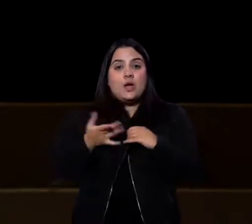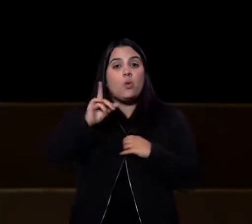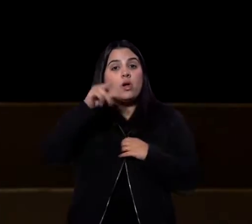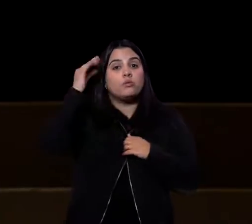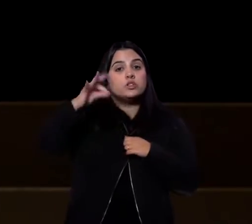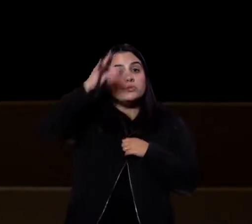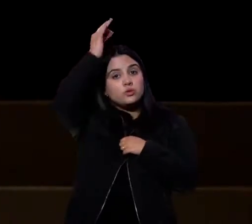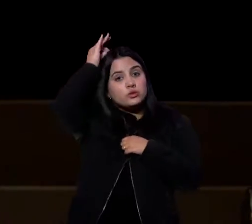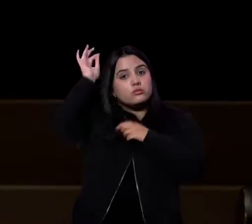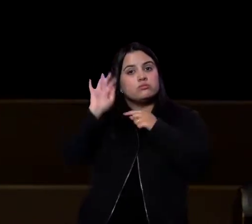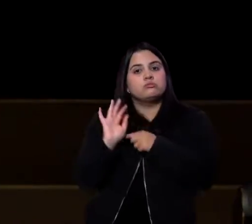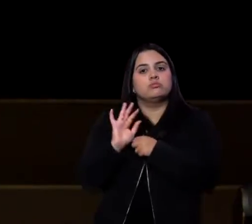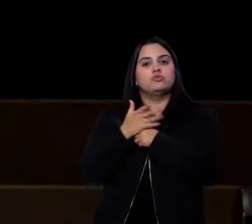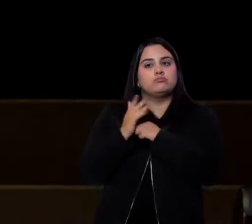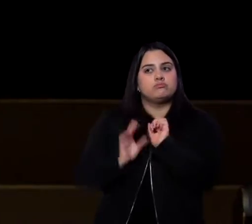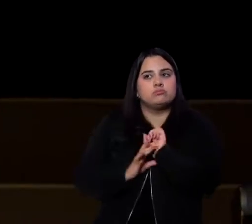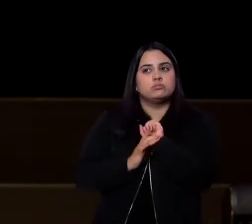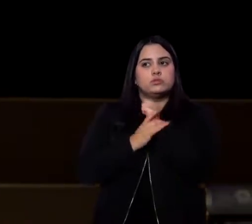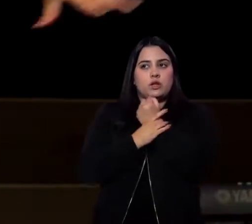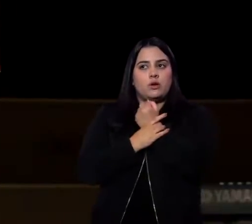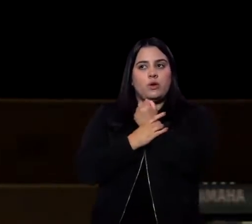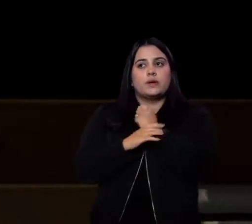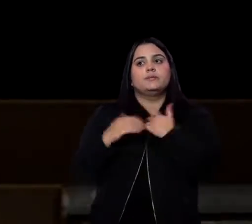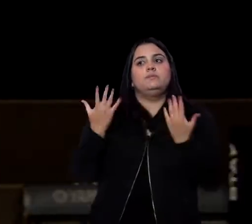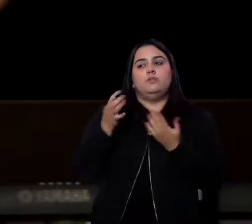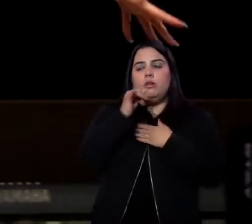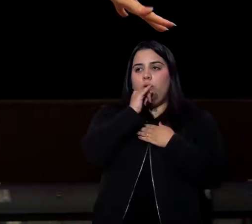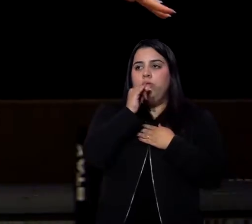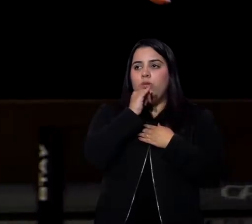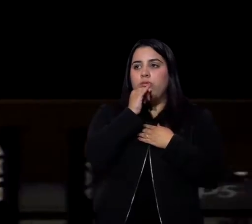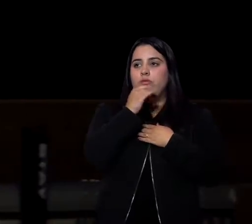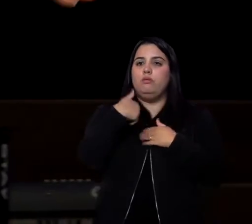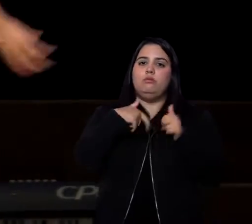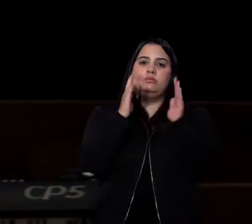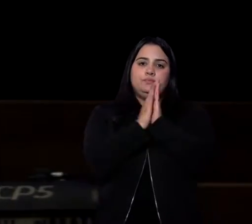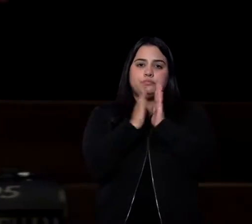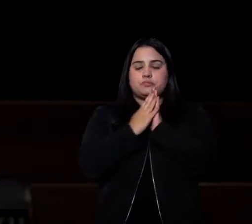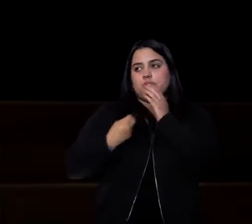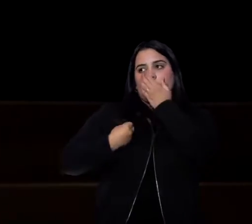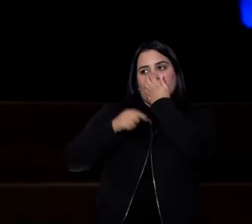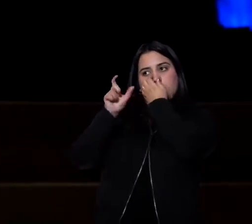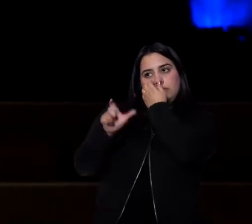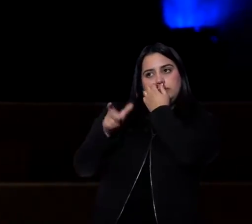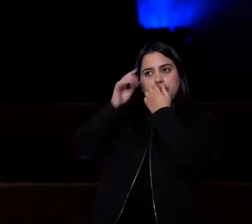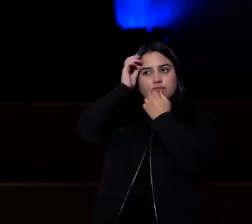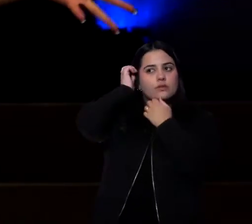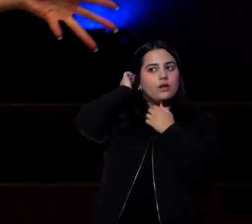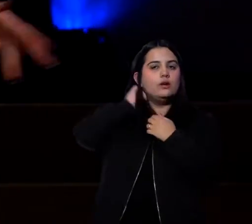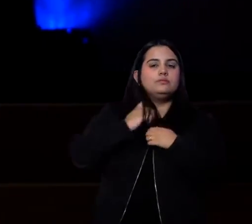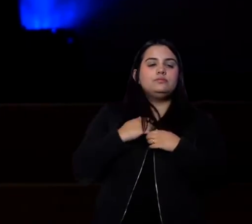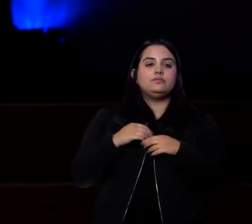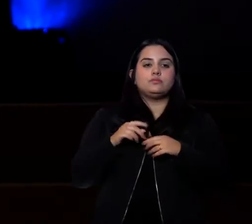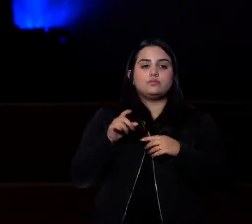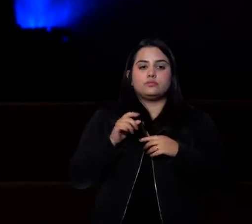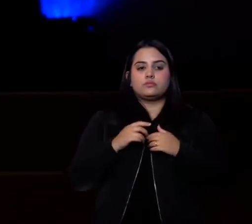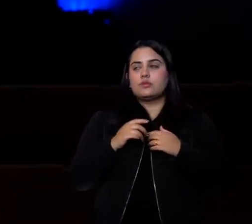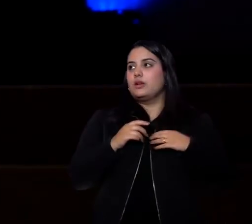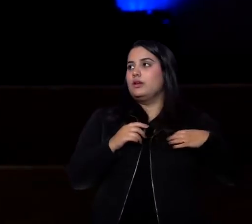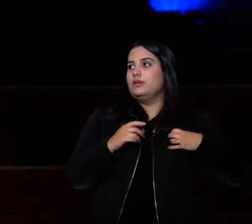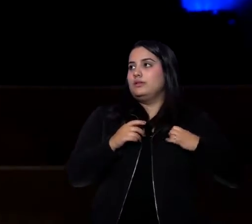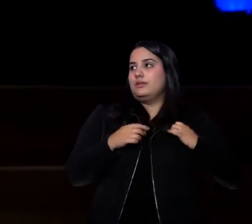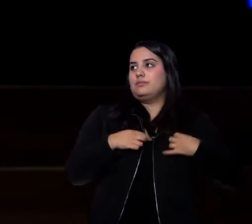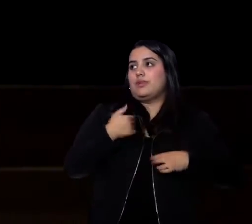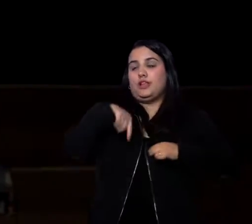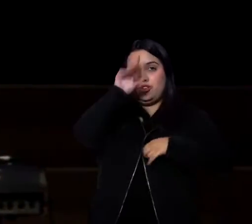vidas. Então, assim, quando a gente vai orar, que eu vou orar pela vida de alguém aqui e tudo mais, a gente crê